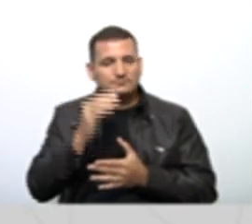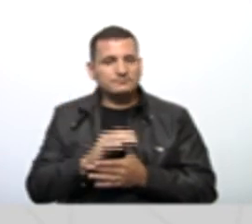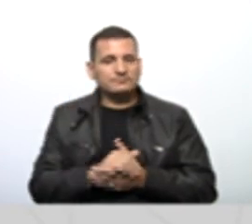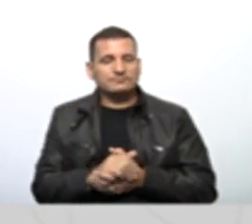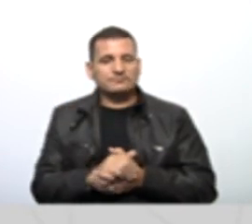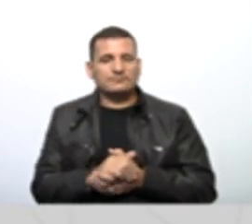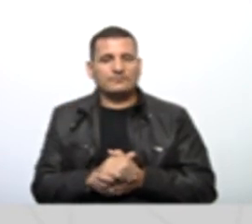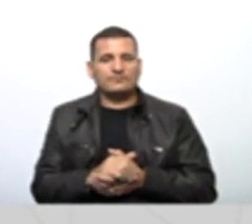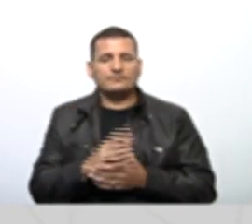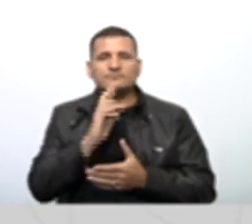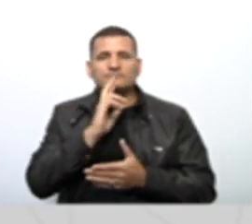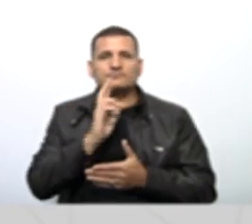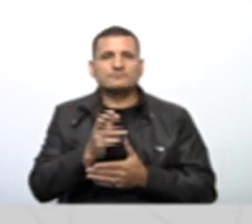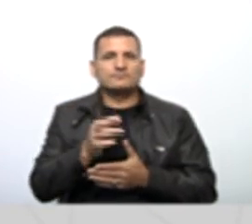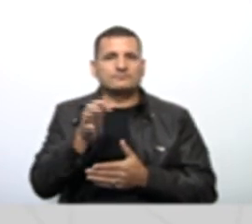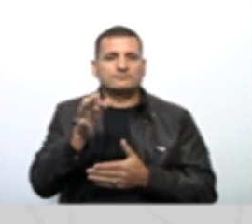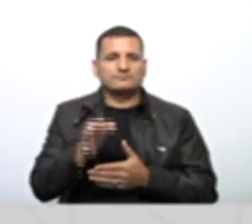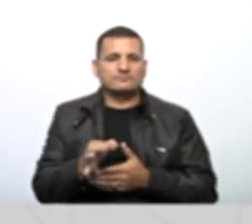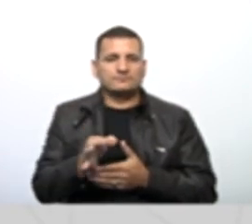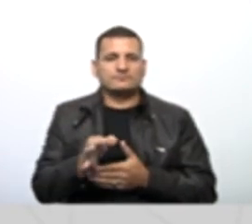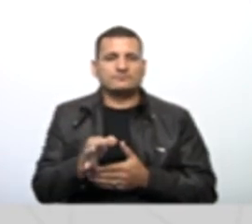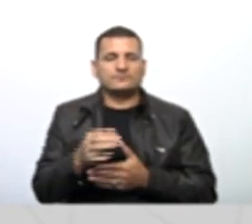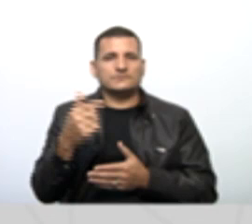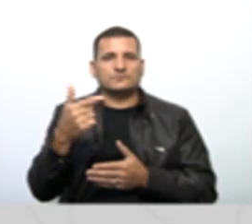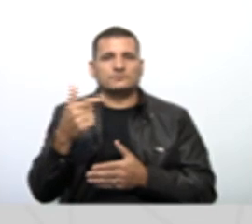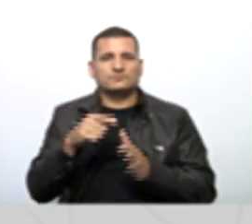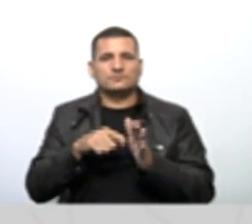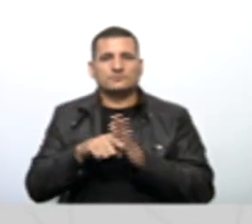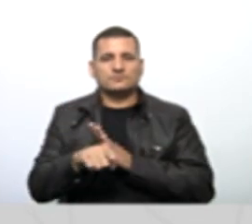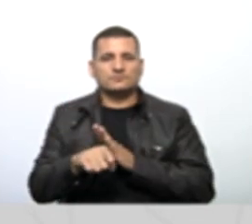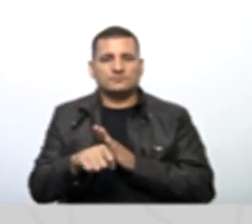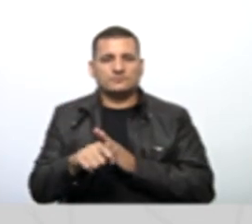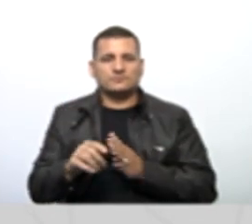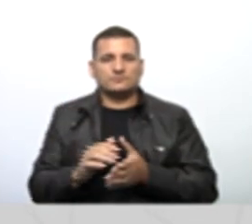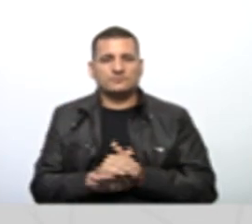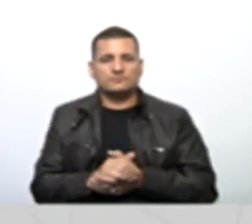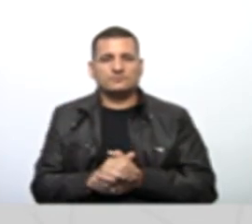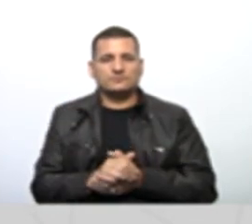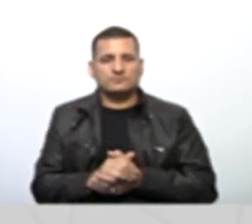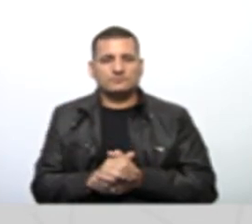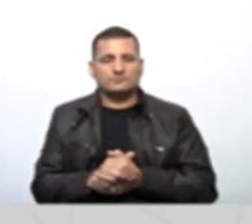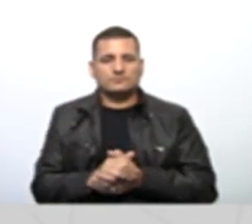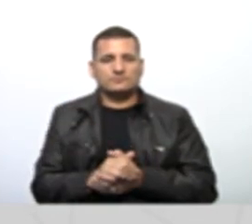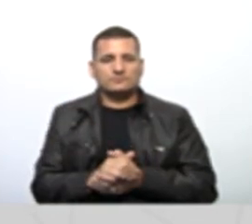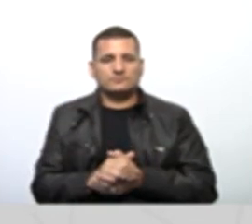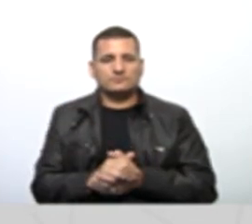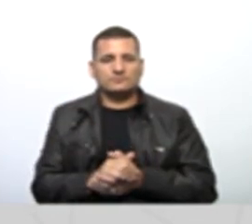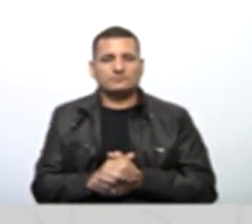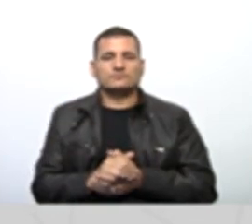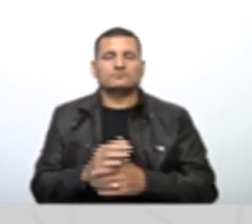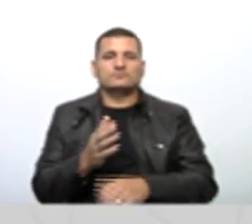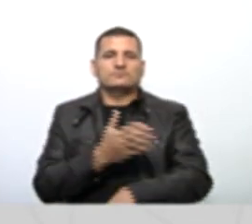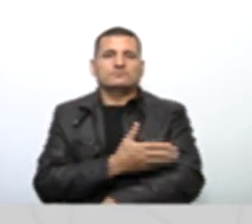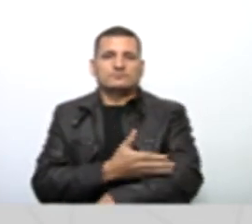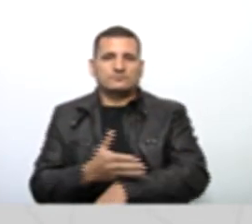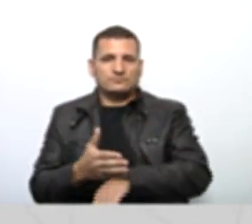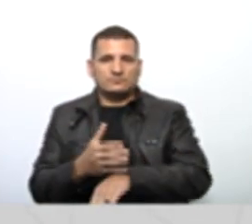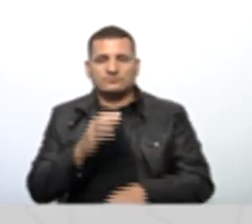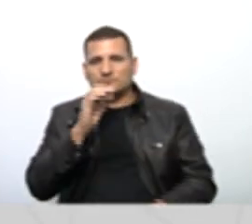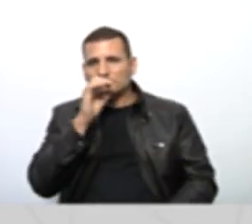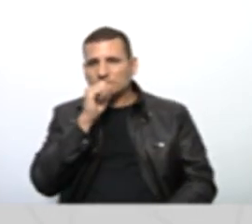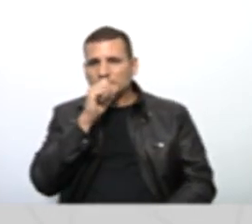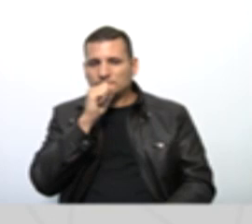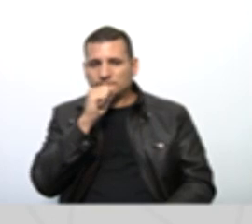seria a resposta correta aqui da número 2 pessoal número 2 começando com branco laranja